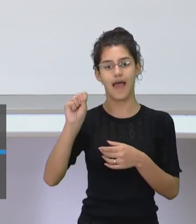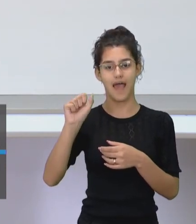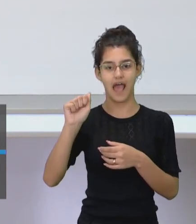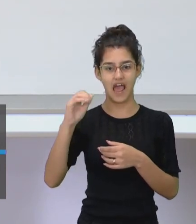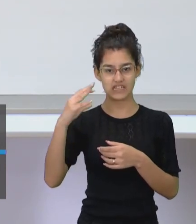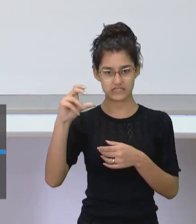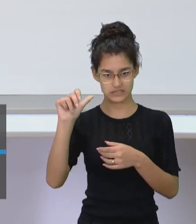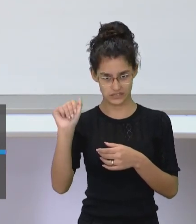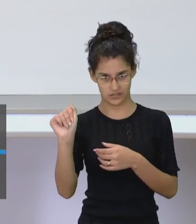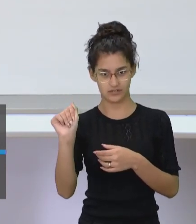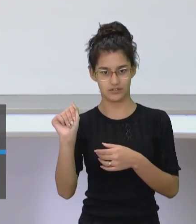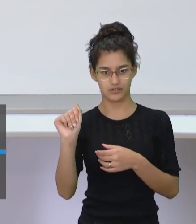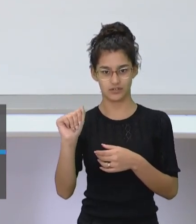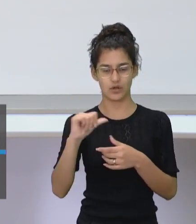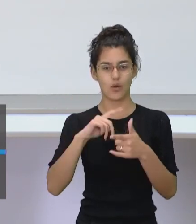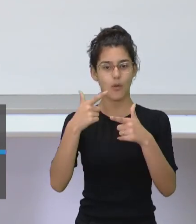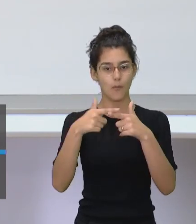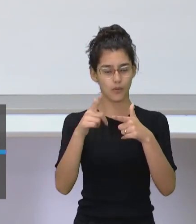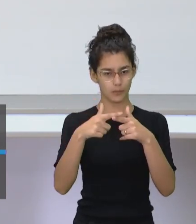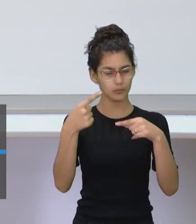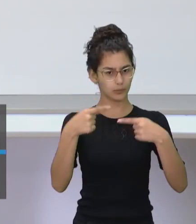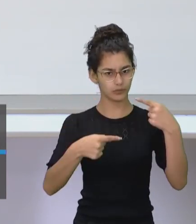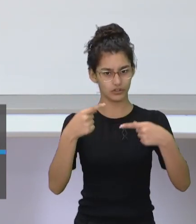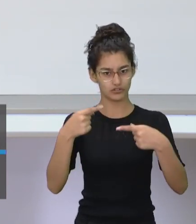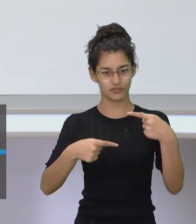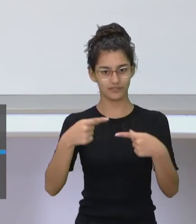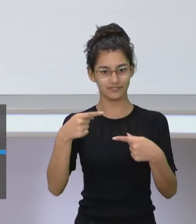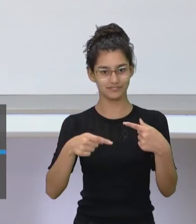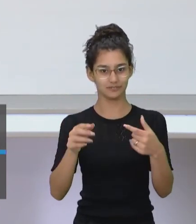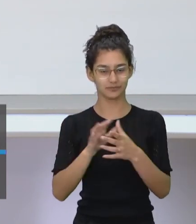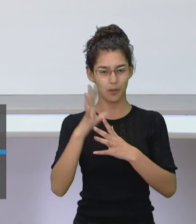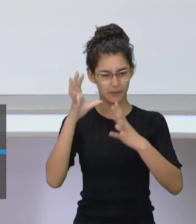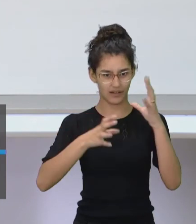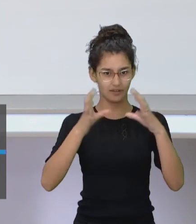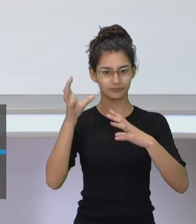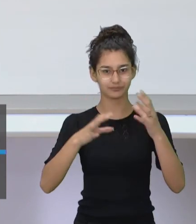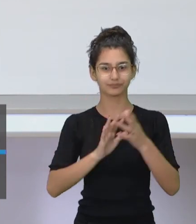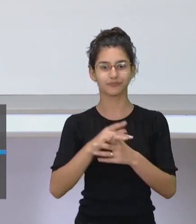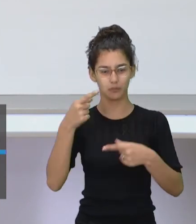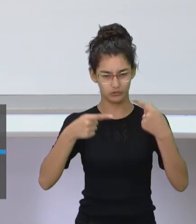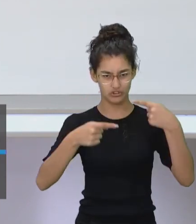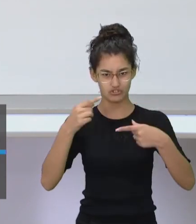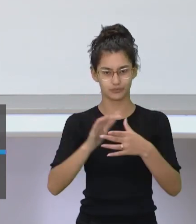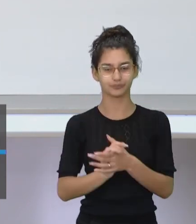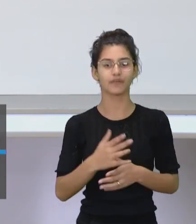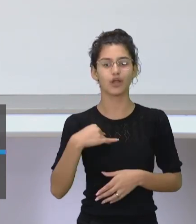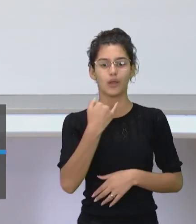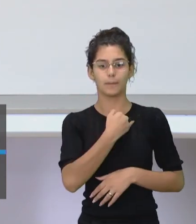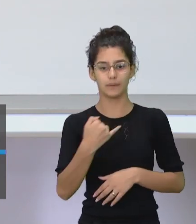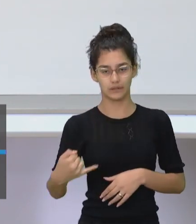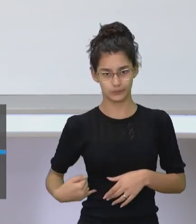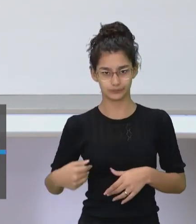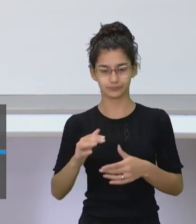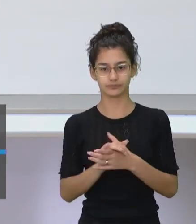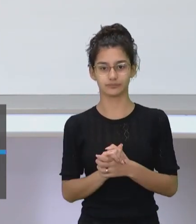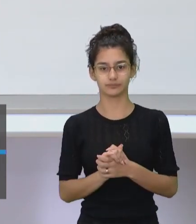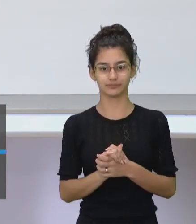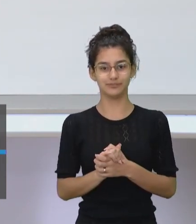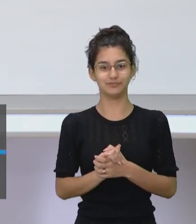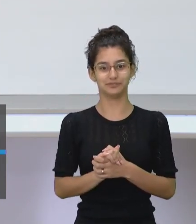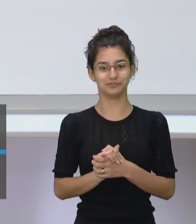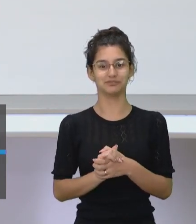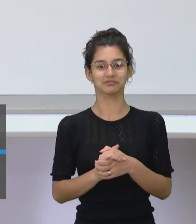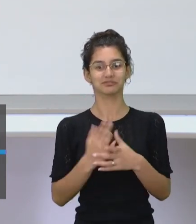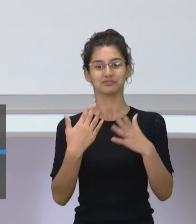com um certo conflito político com o seu irmão Huáscar, né? O nosso imperador aqui, o Atahualpa. Quando o